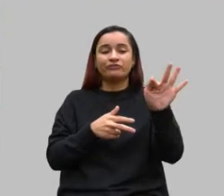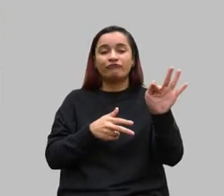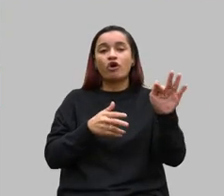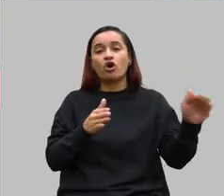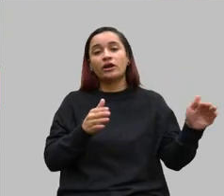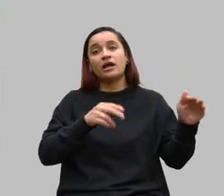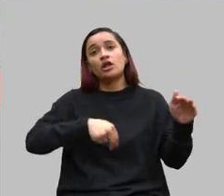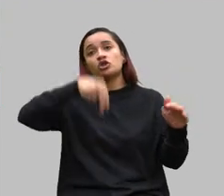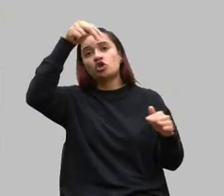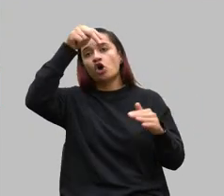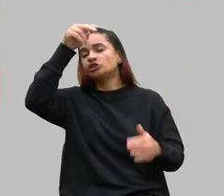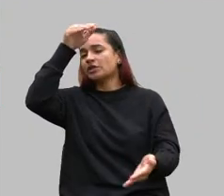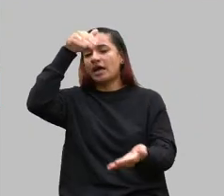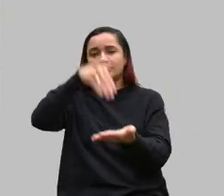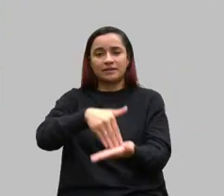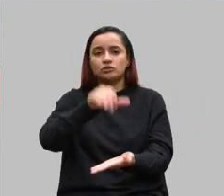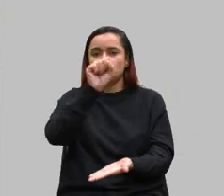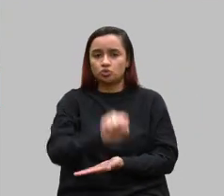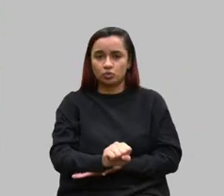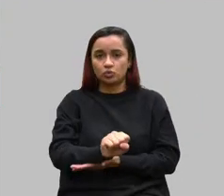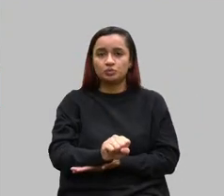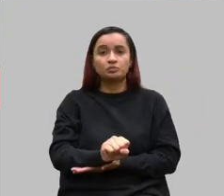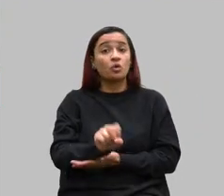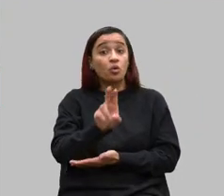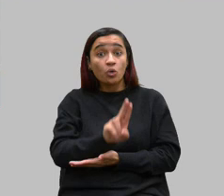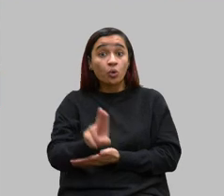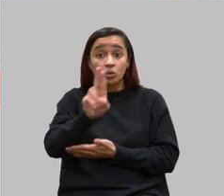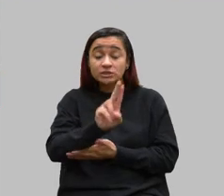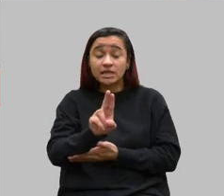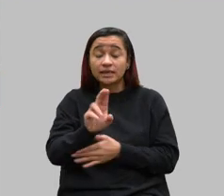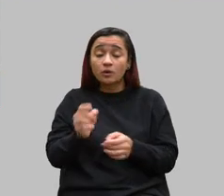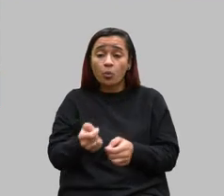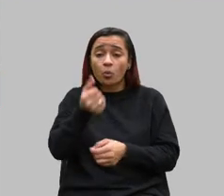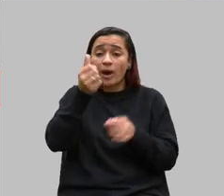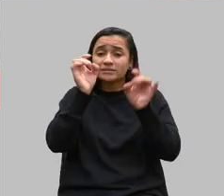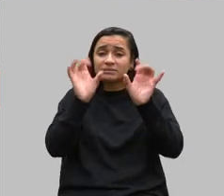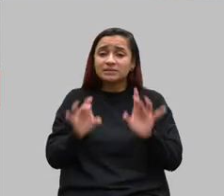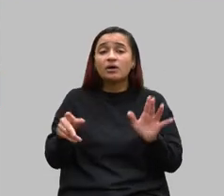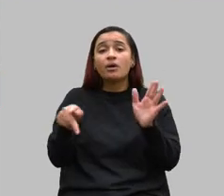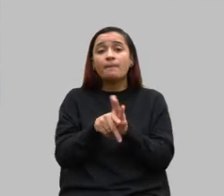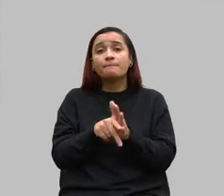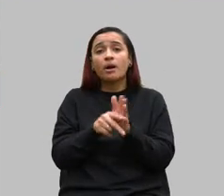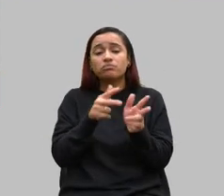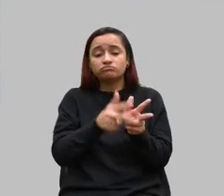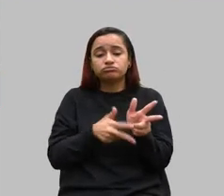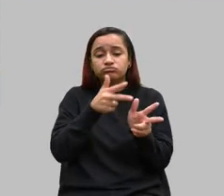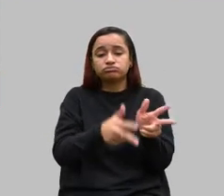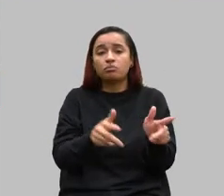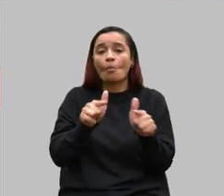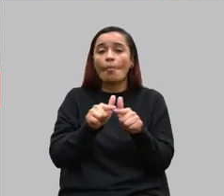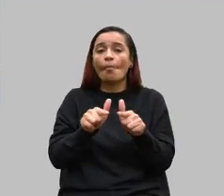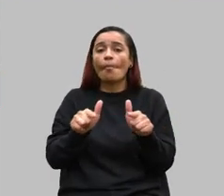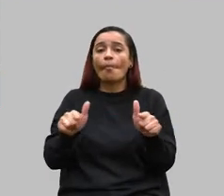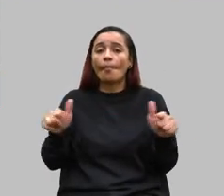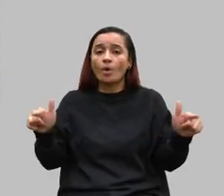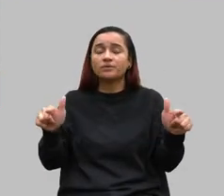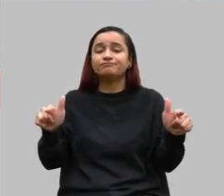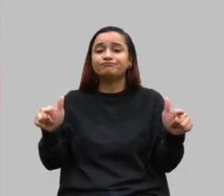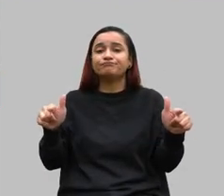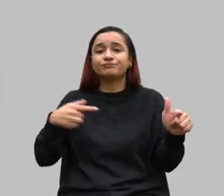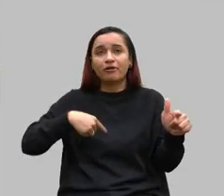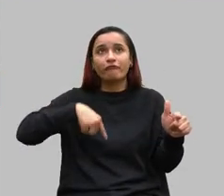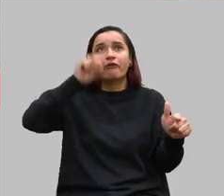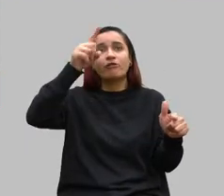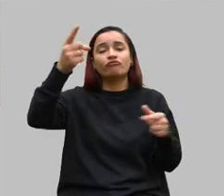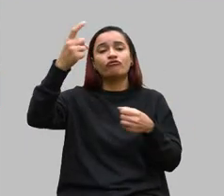sul sendo usada quase que exclusivamente para passagem de trens vazios que voltam do porto para